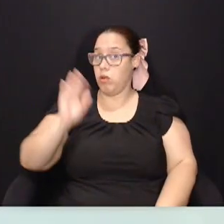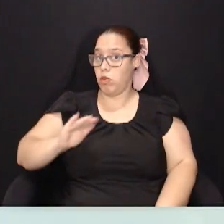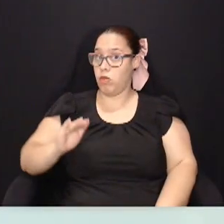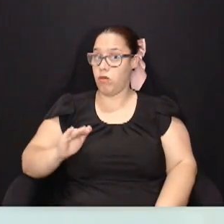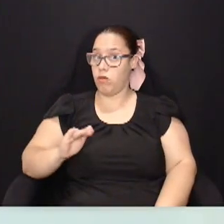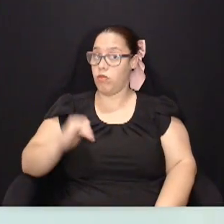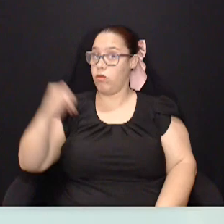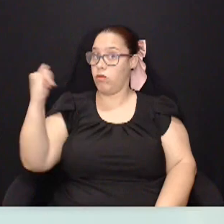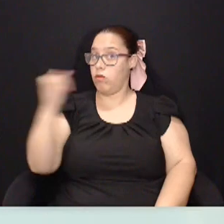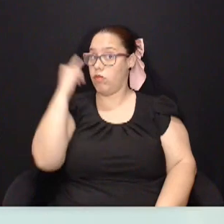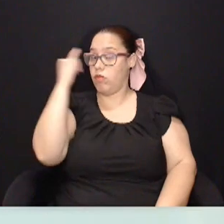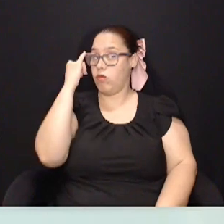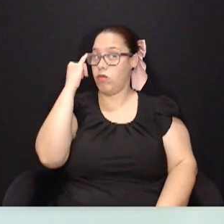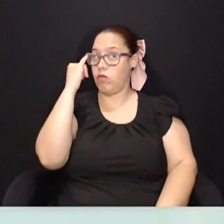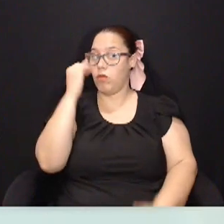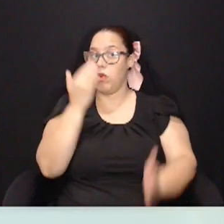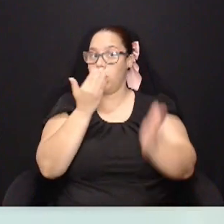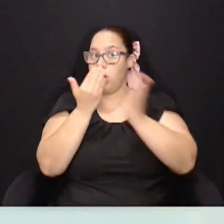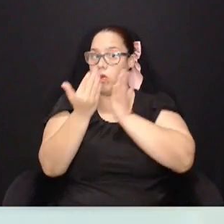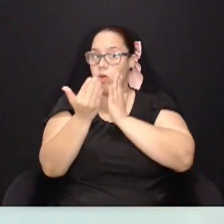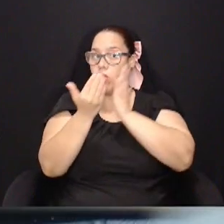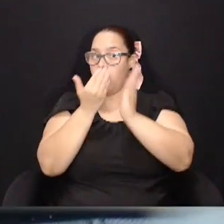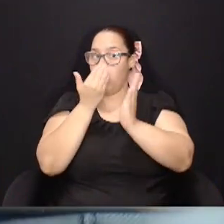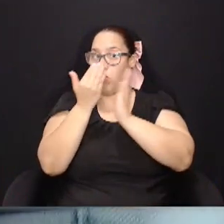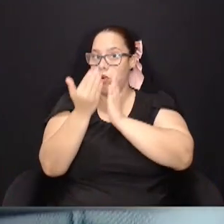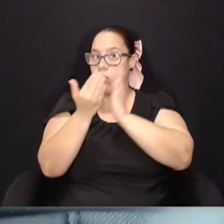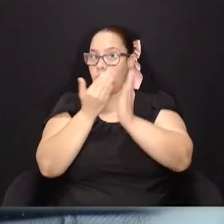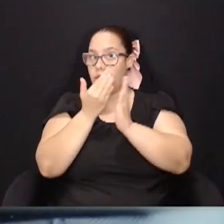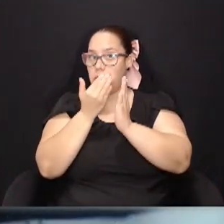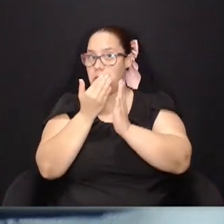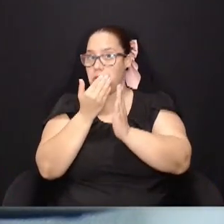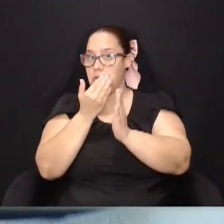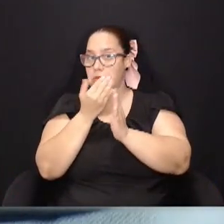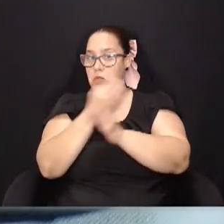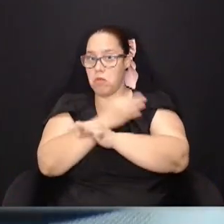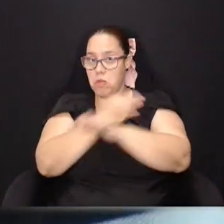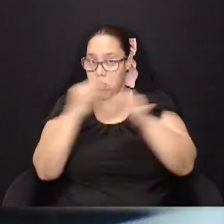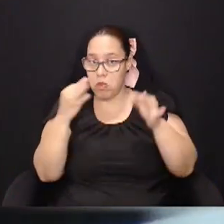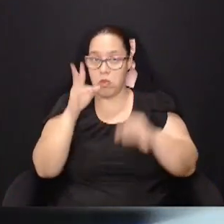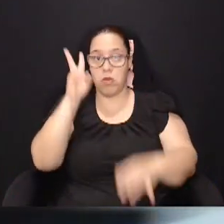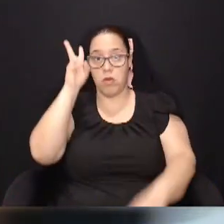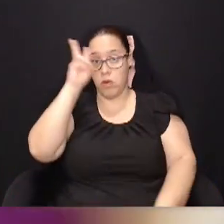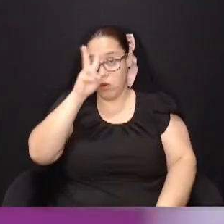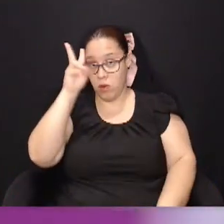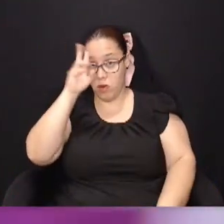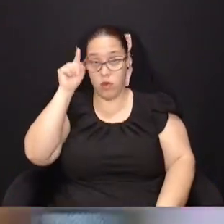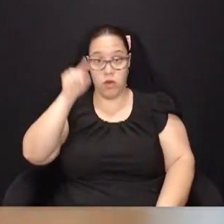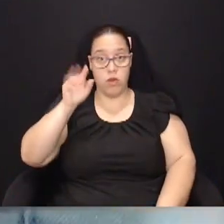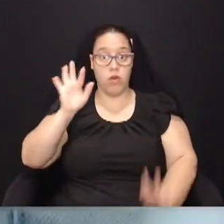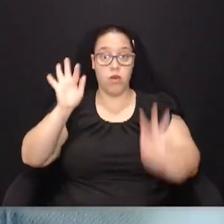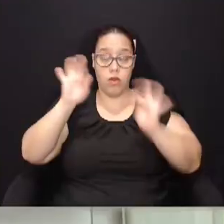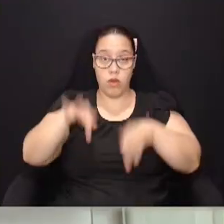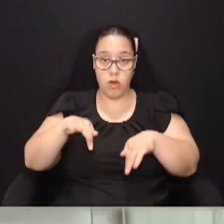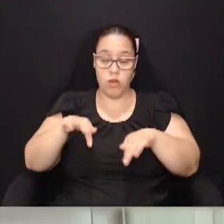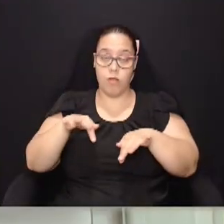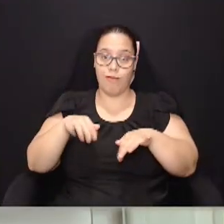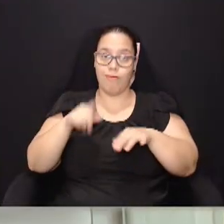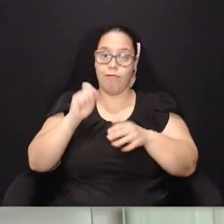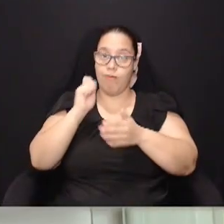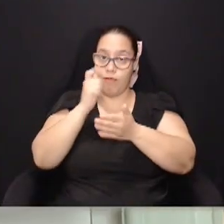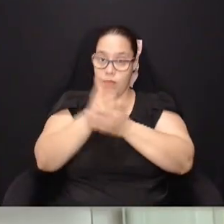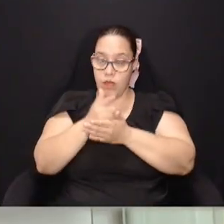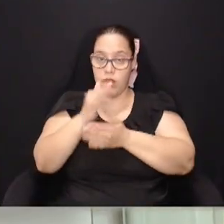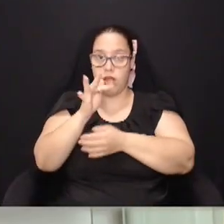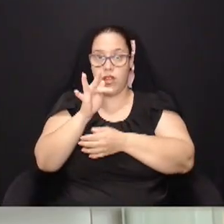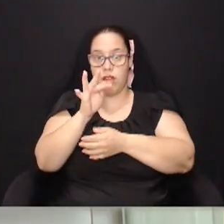poder comparar coisa com coisa. Então, na hora de fazer a comparação, lembrar que lá no final do carrinho vai ter que pagar o frete. Então, às vezes